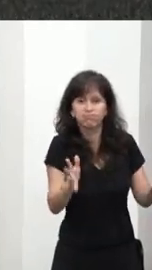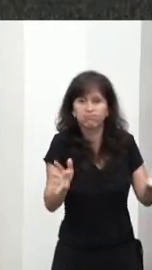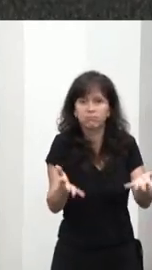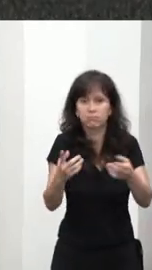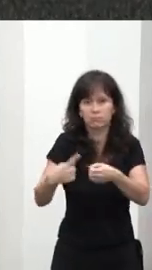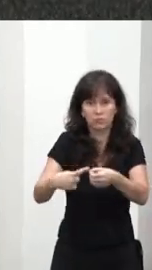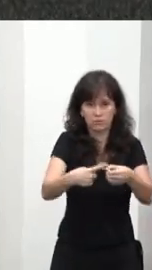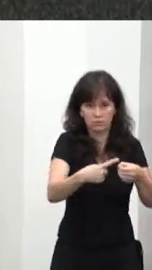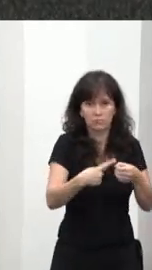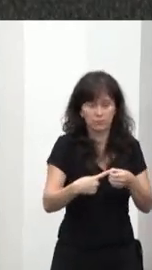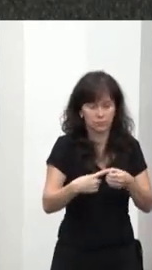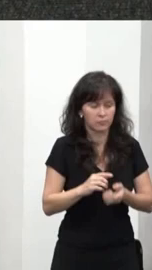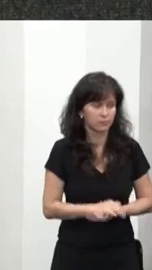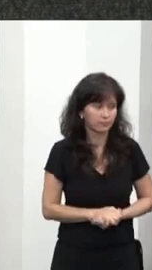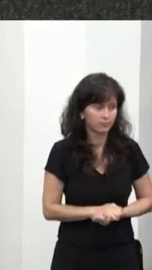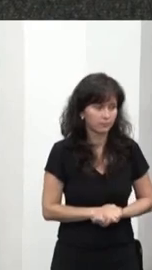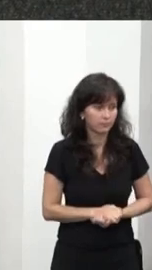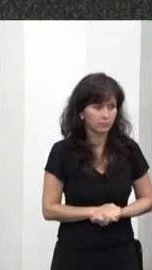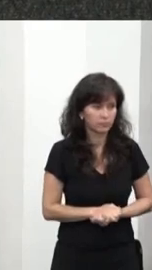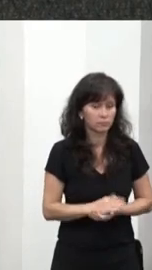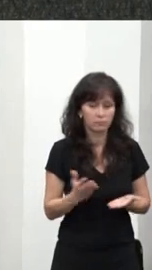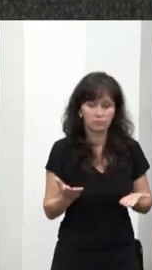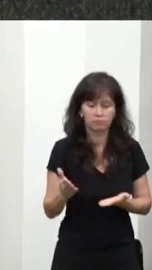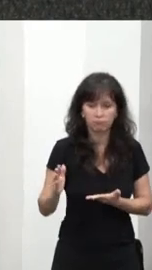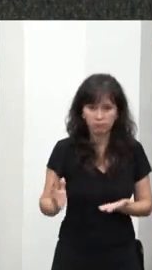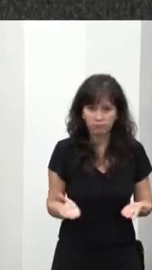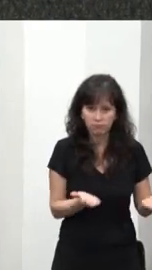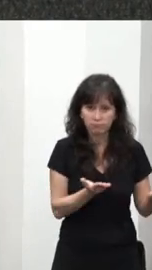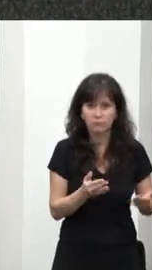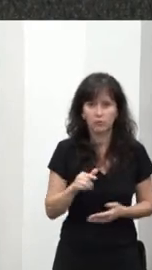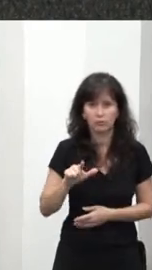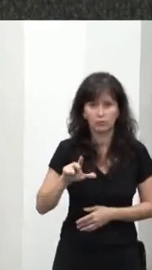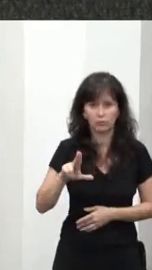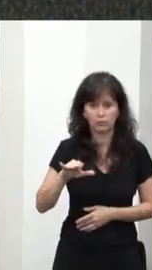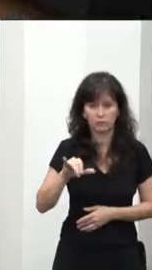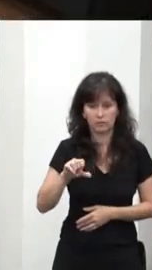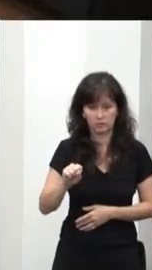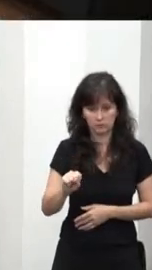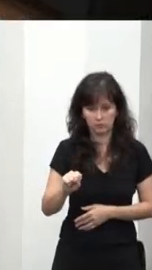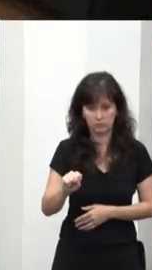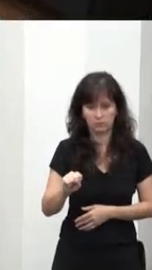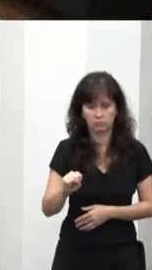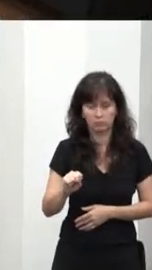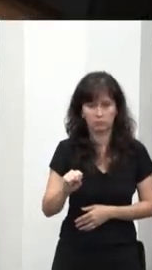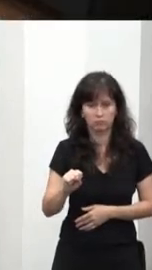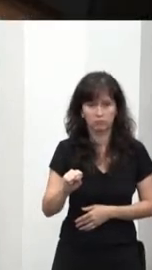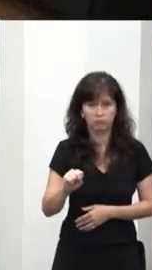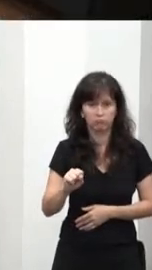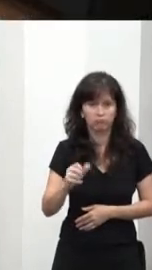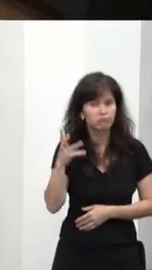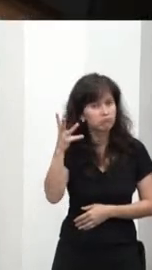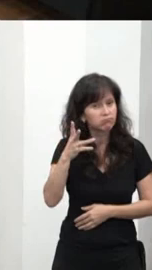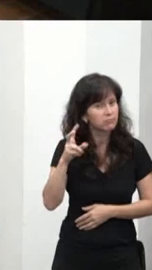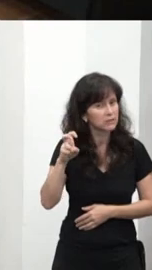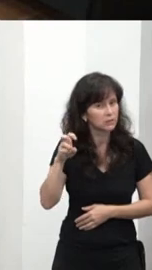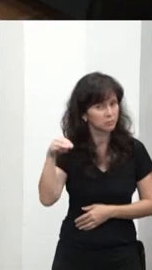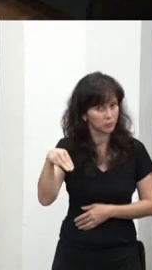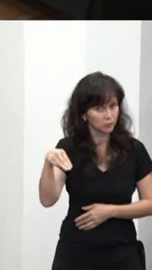eu passo agora para o senhor Luiz fazer sua contribuição em 5 minutos